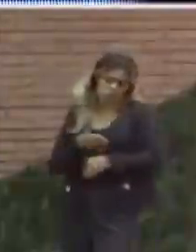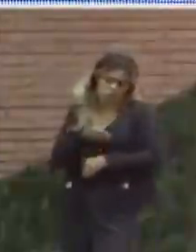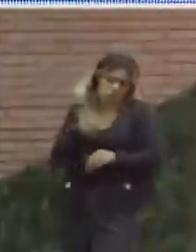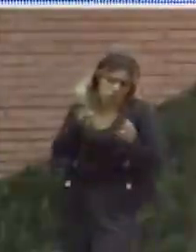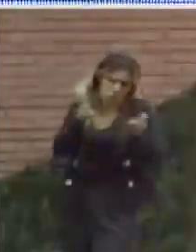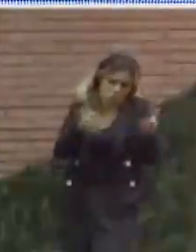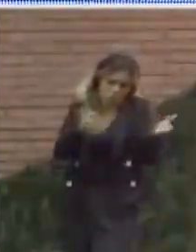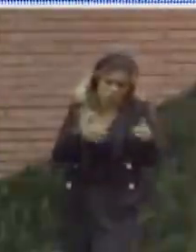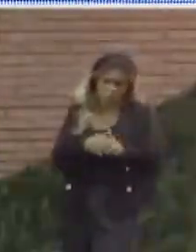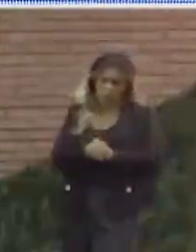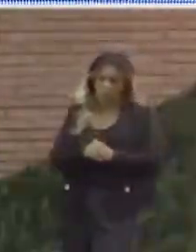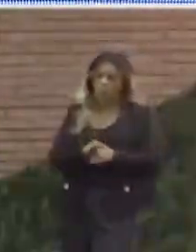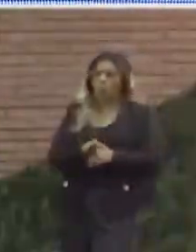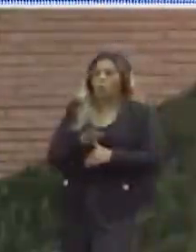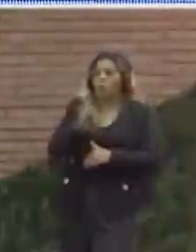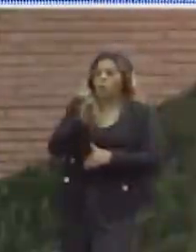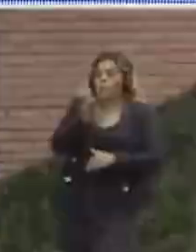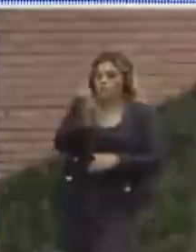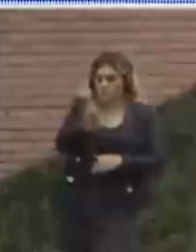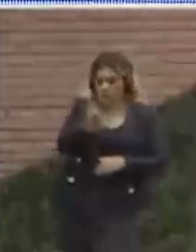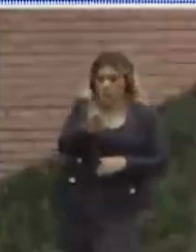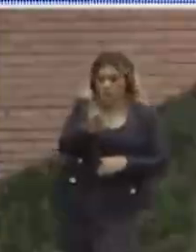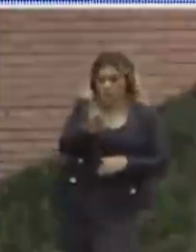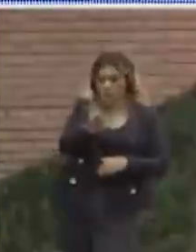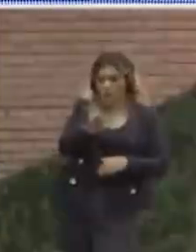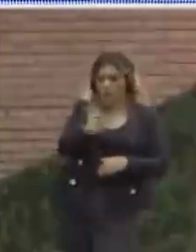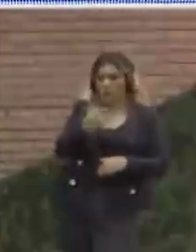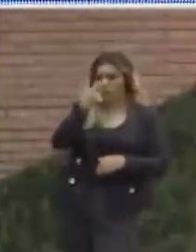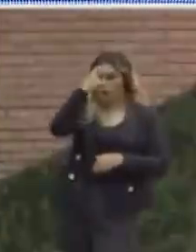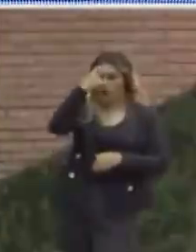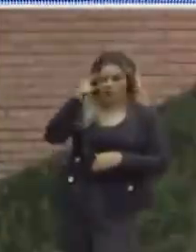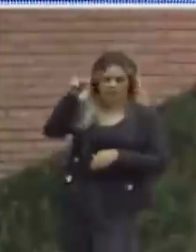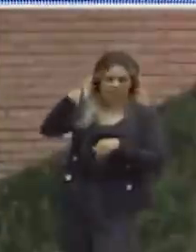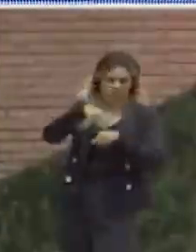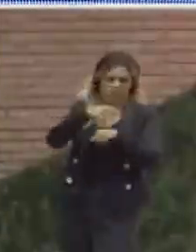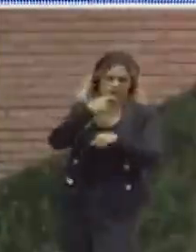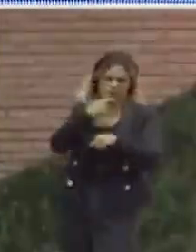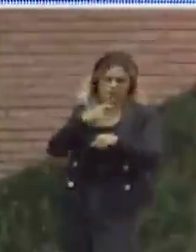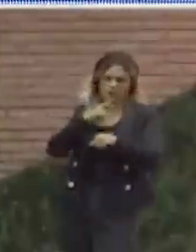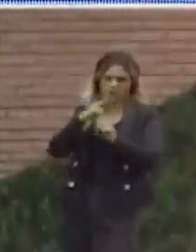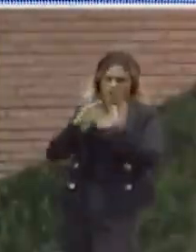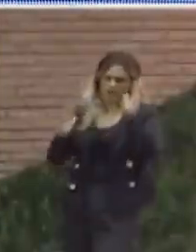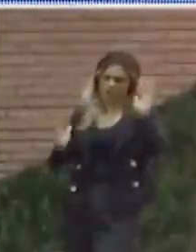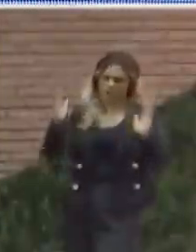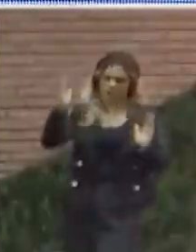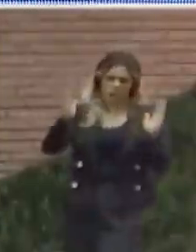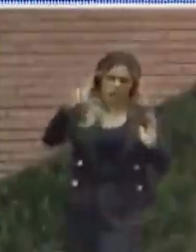nesse aspecto. E, em termos do salto que aconteceu na Inglaterra,